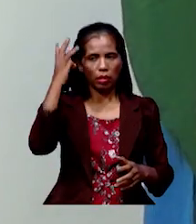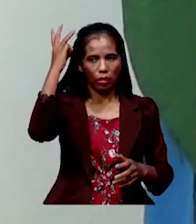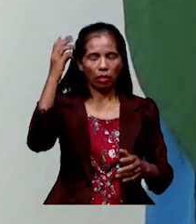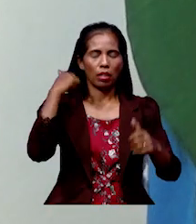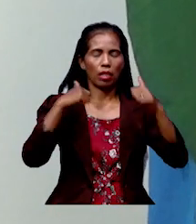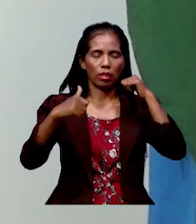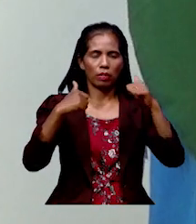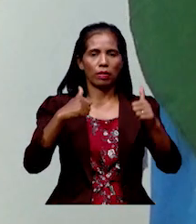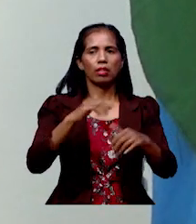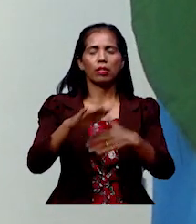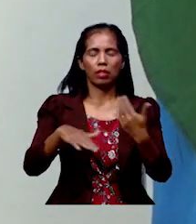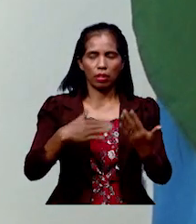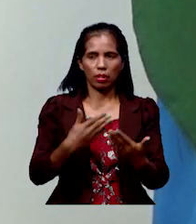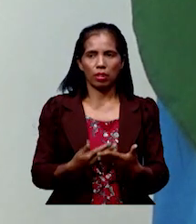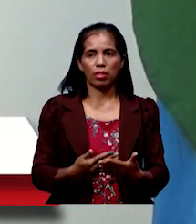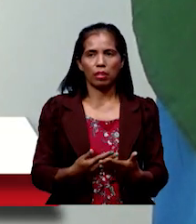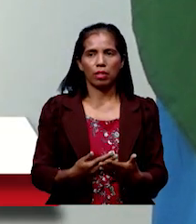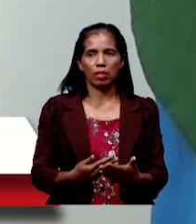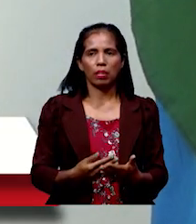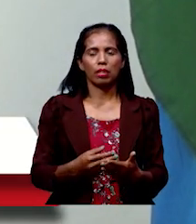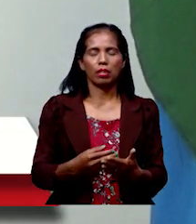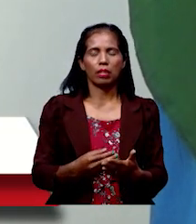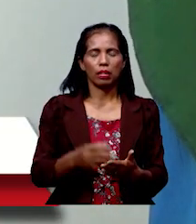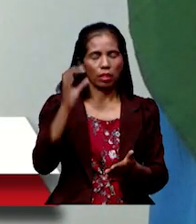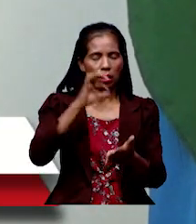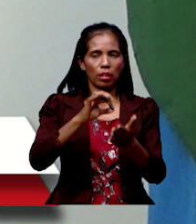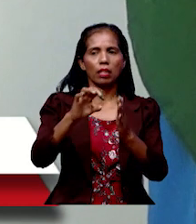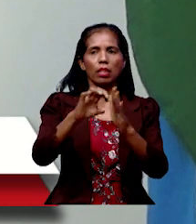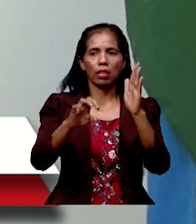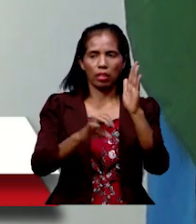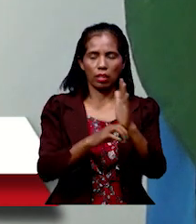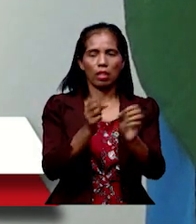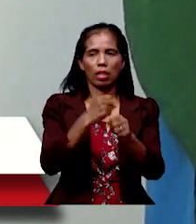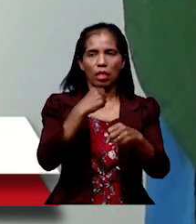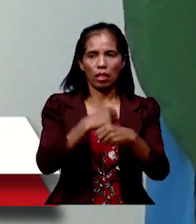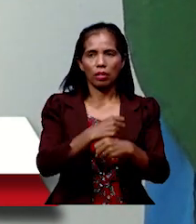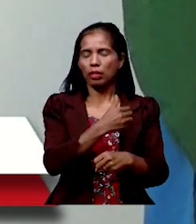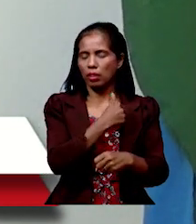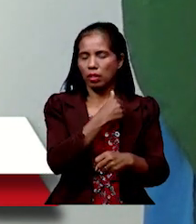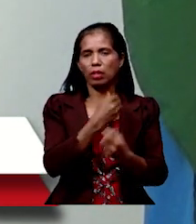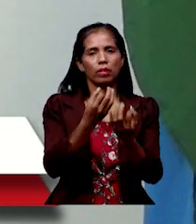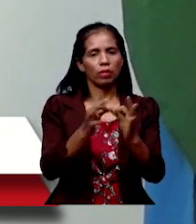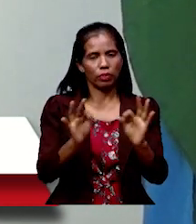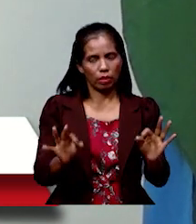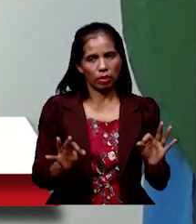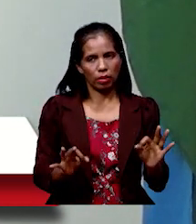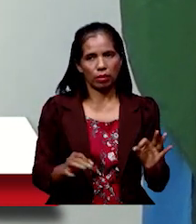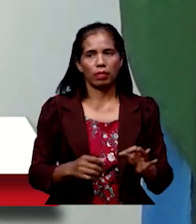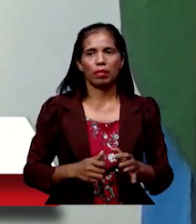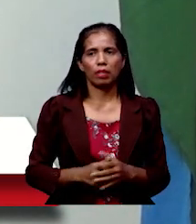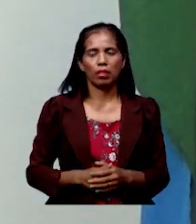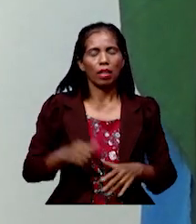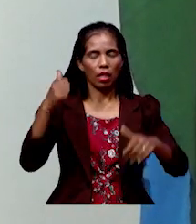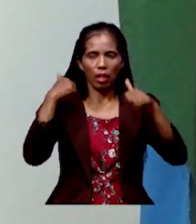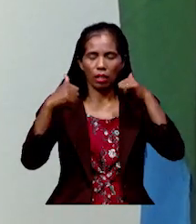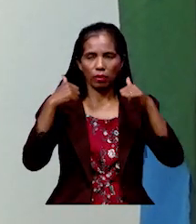atividade se renove, secretário de Estado cessante, Halaona e se da coto. Se da coto.